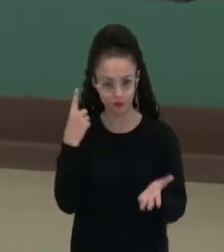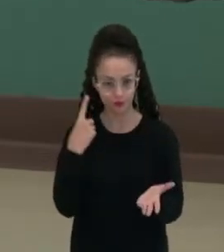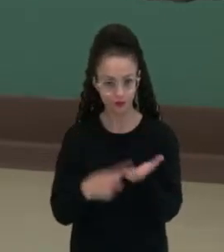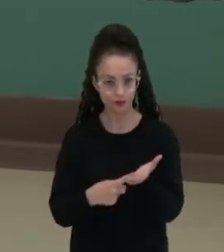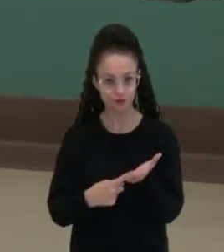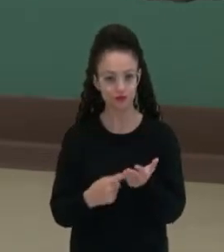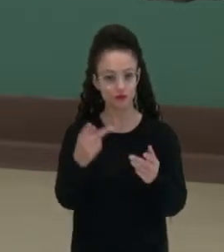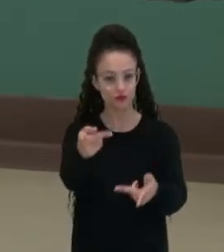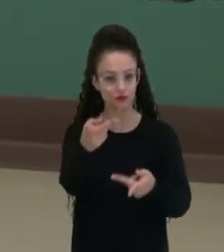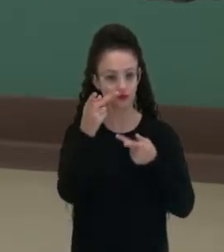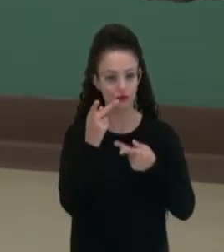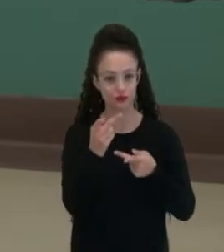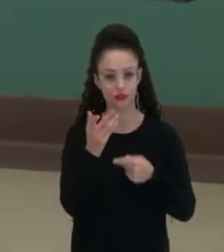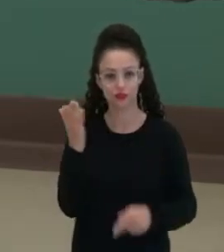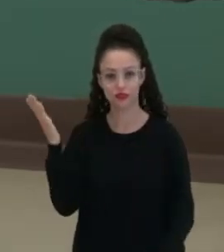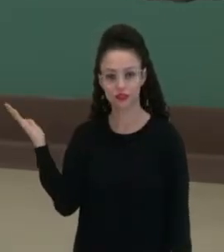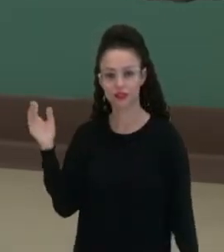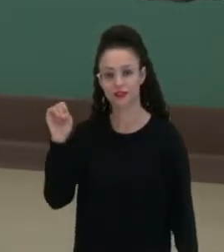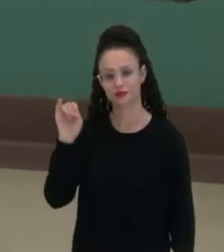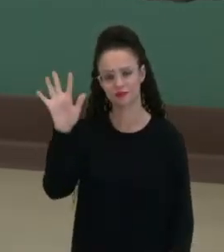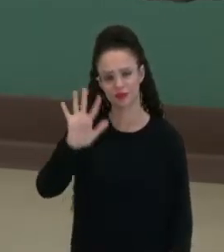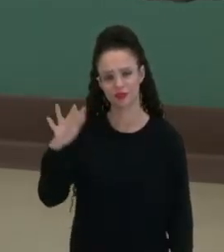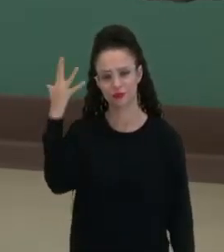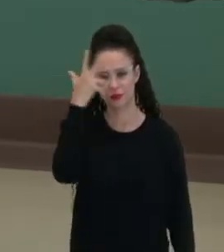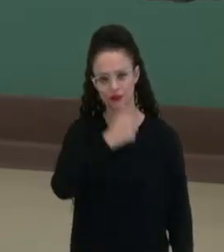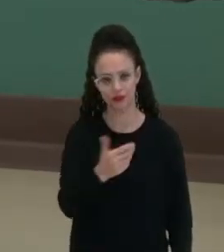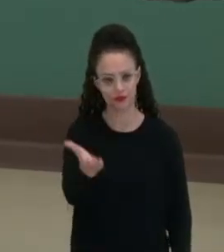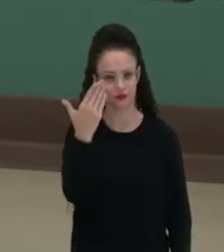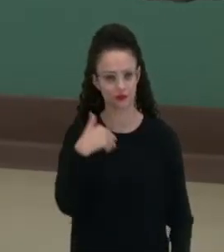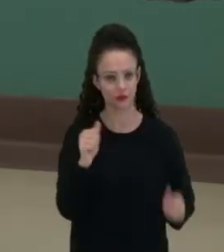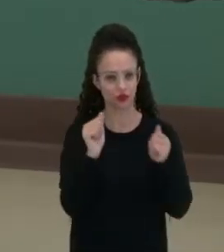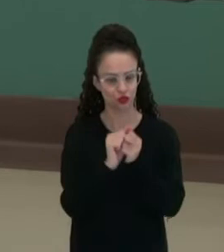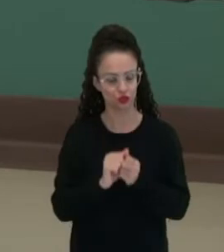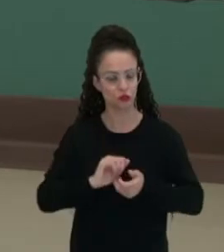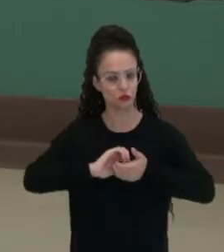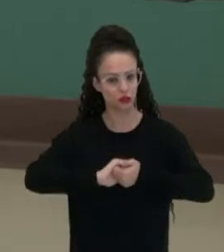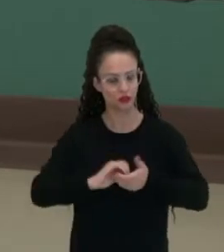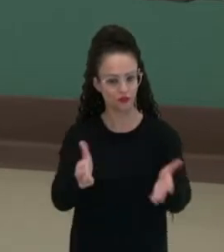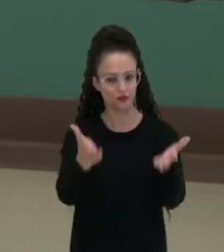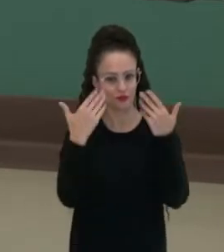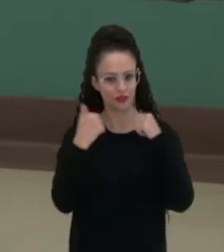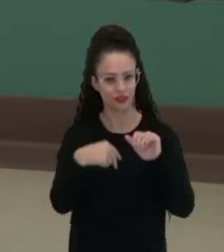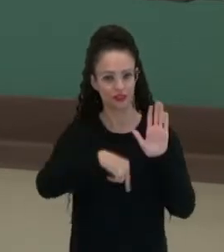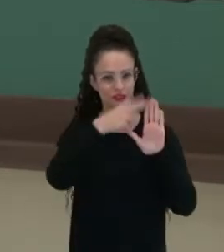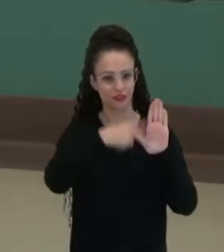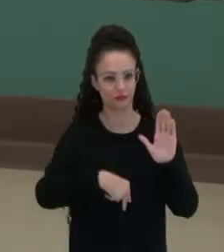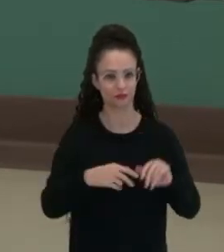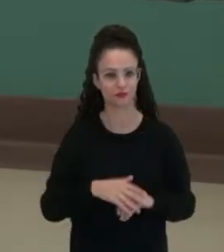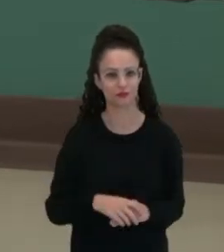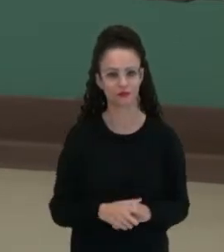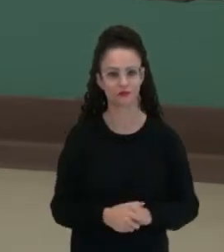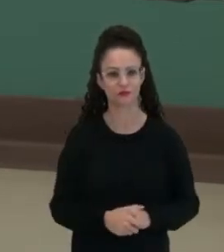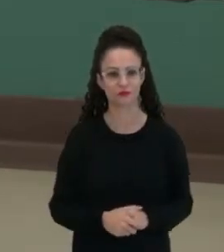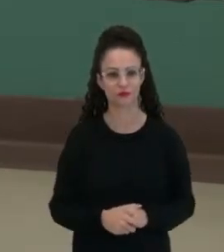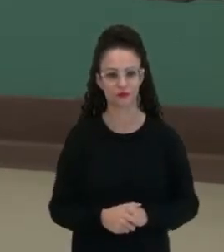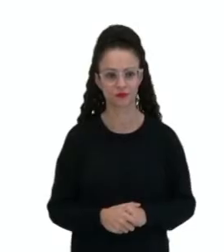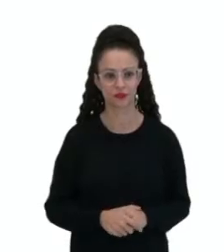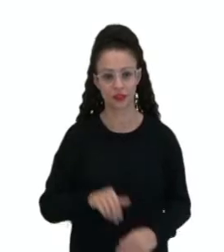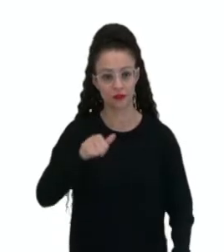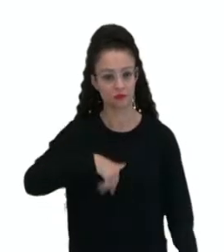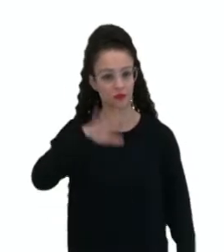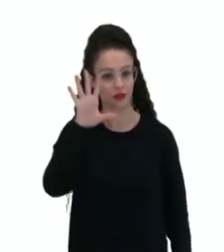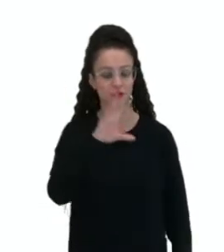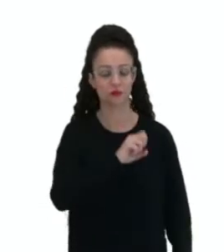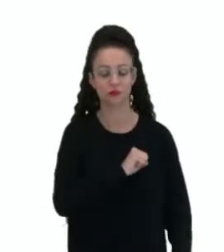Te convido, ó, que imagem linda. Vamos juntos, de mãos dadas. Venha comigo ler o texto. O mais